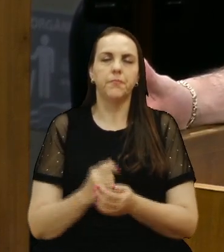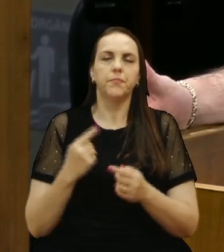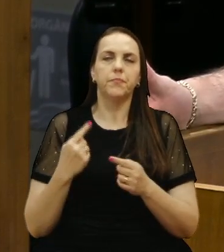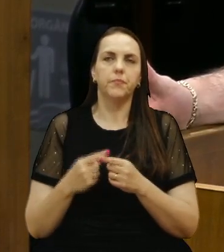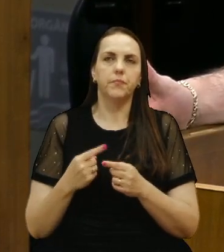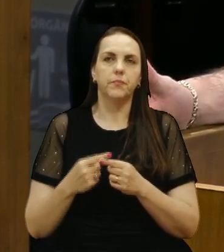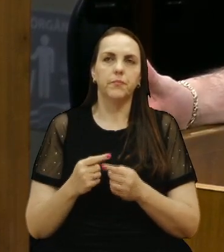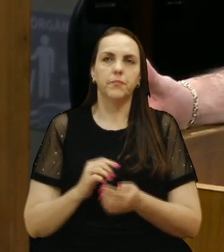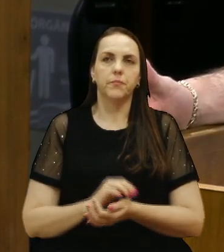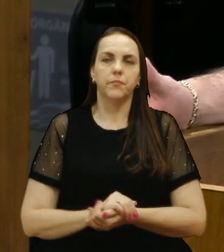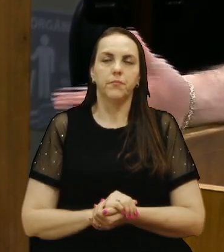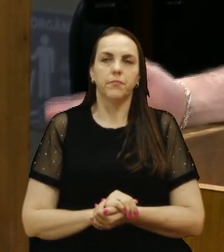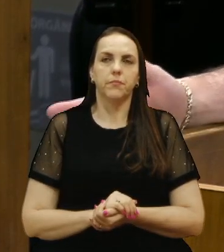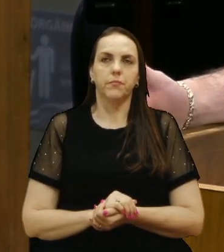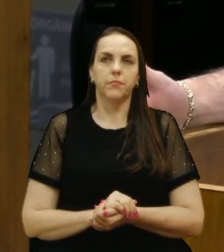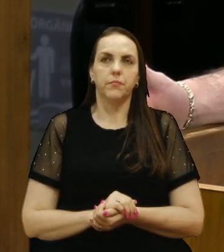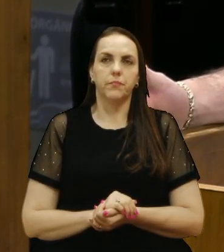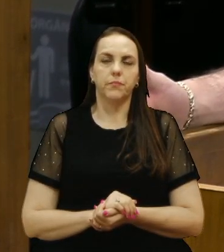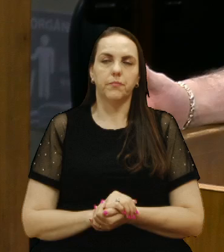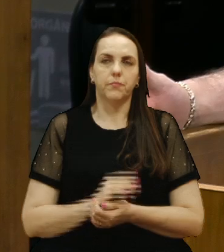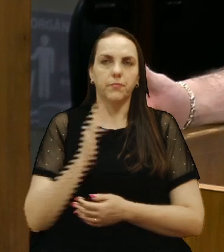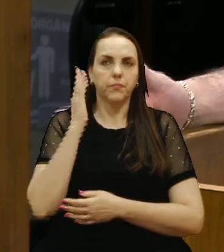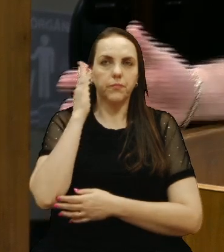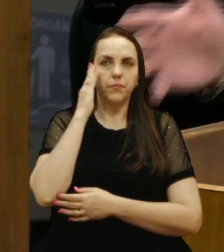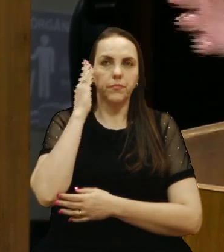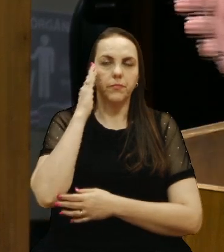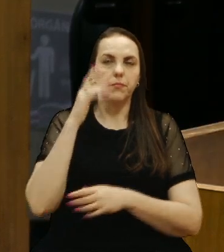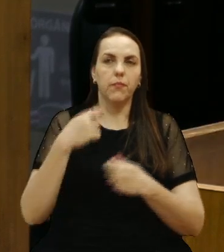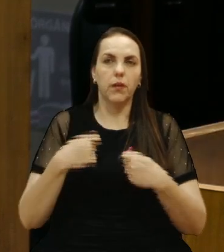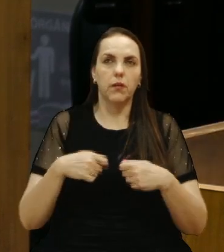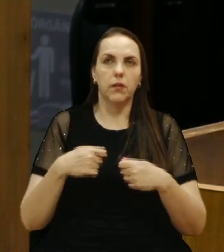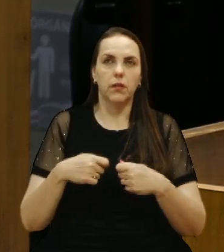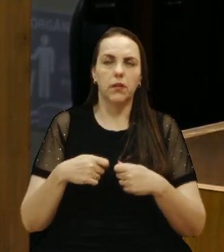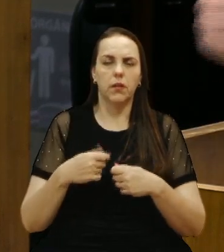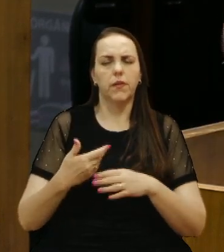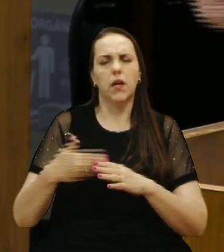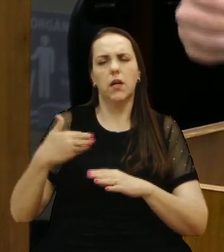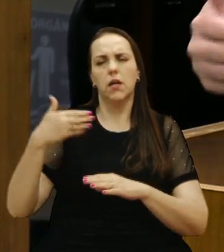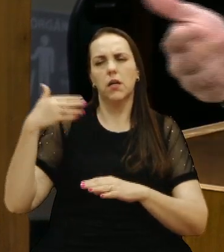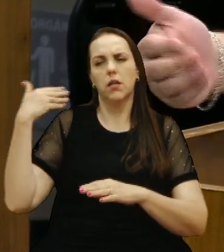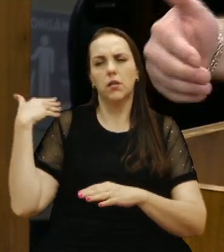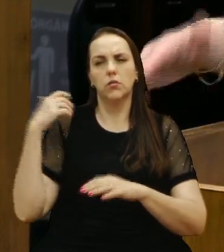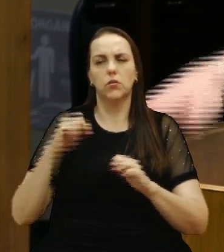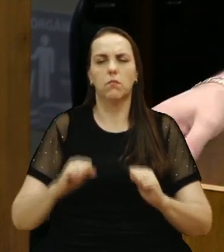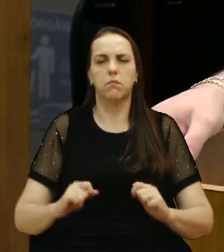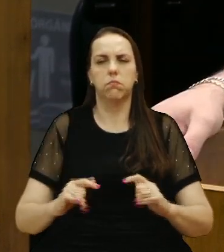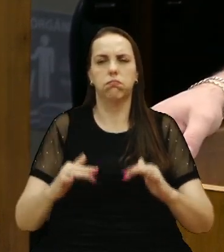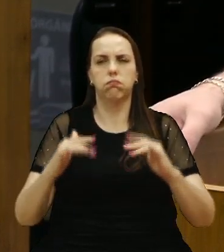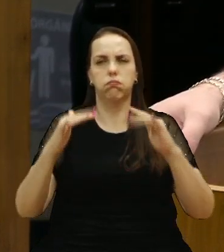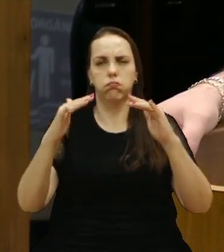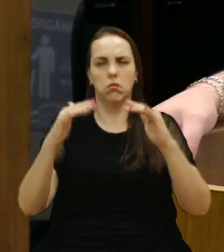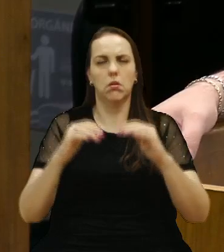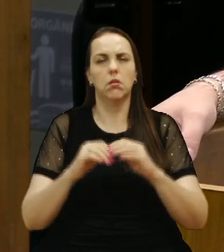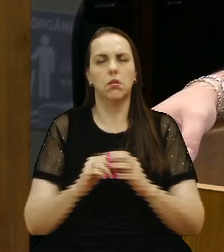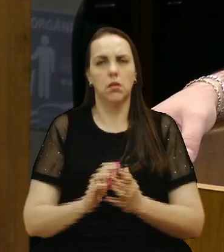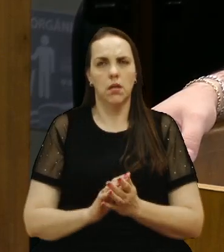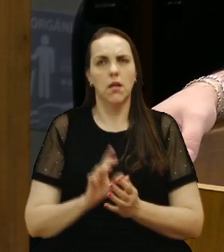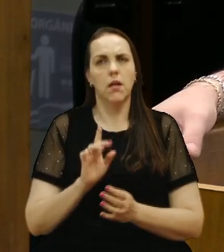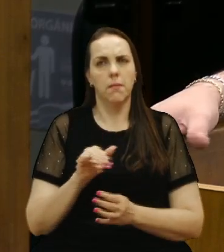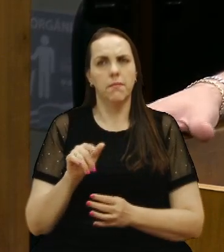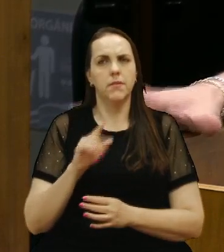justamente porque a gente sabe da necessidade, isso vem de muito antes das enchentes, inclusive, né? Mas